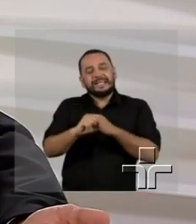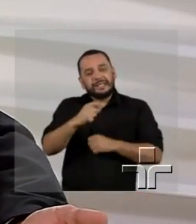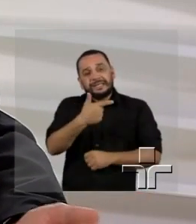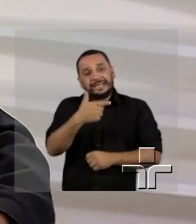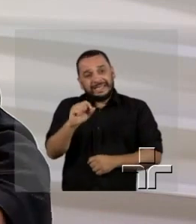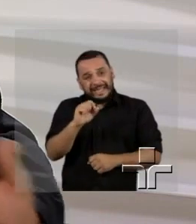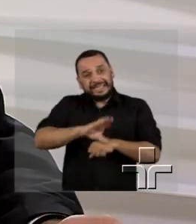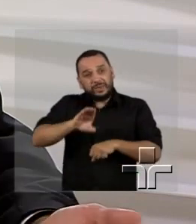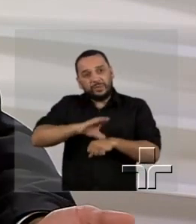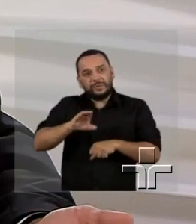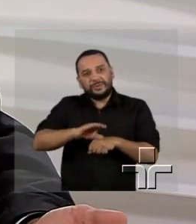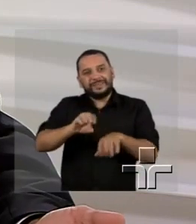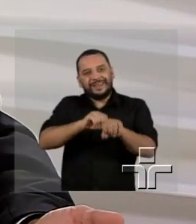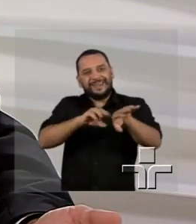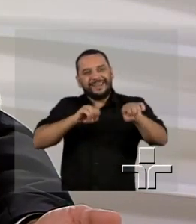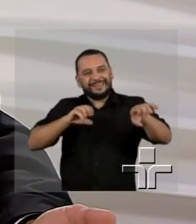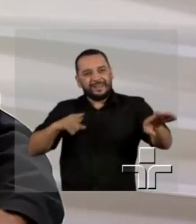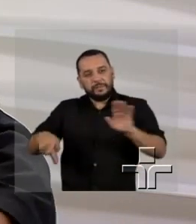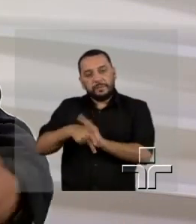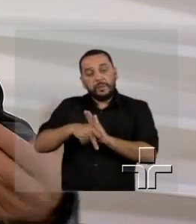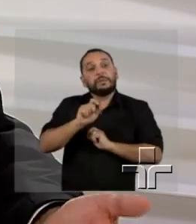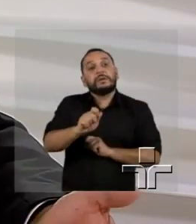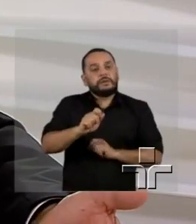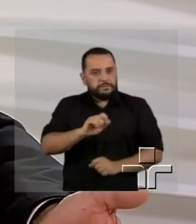ler ou de avaliar, né? Não,